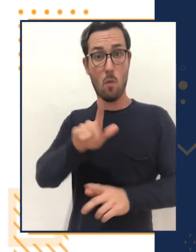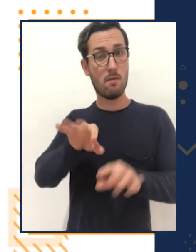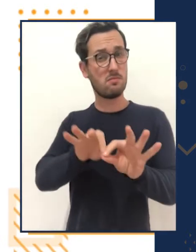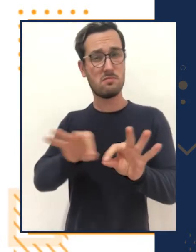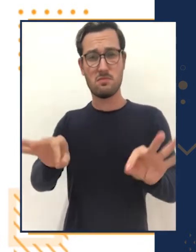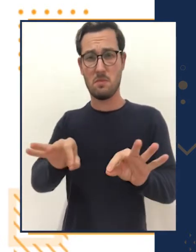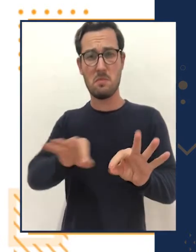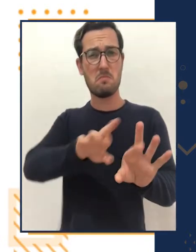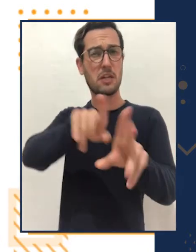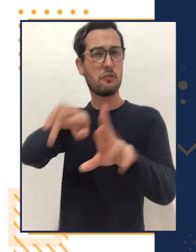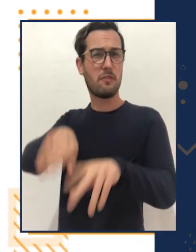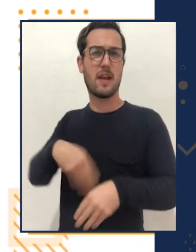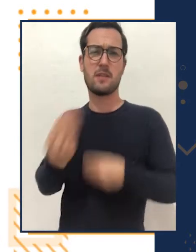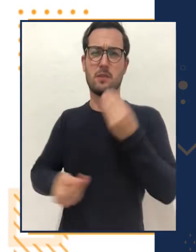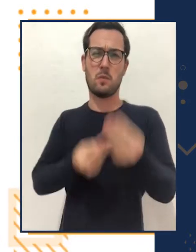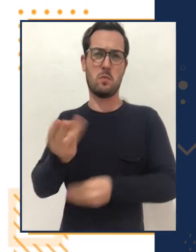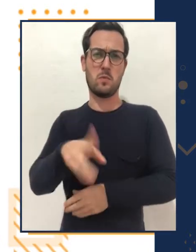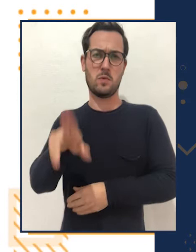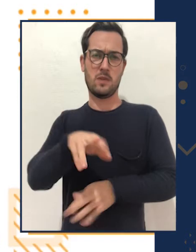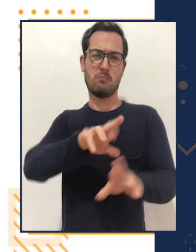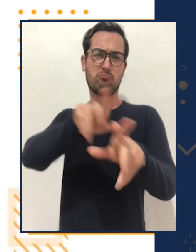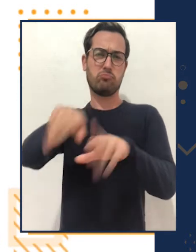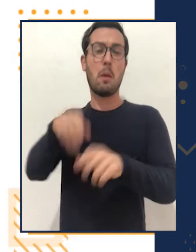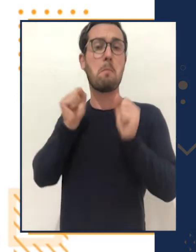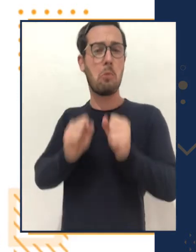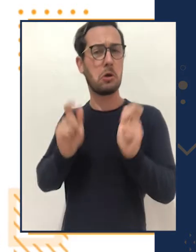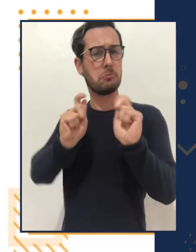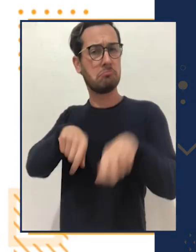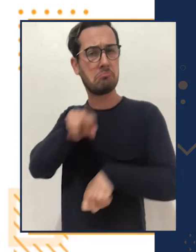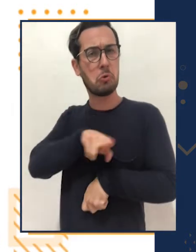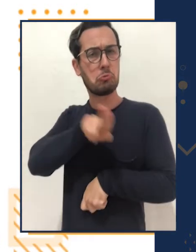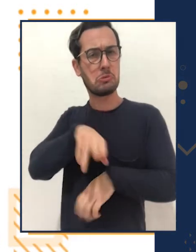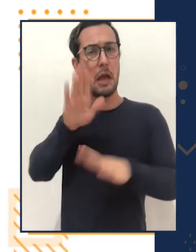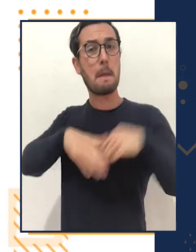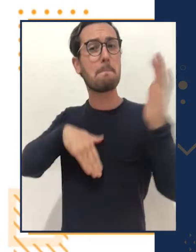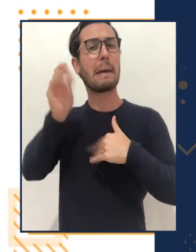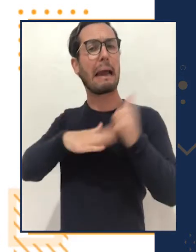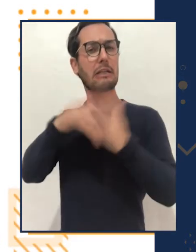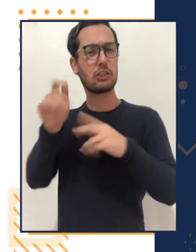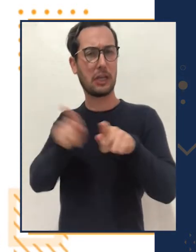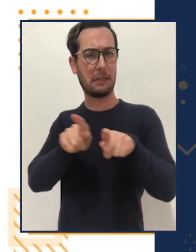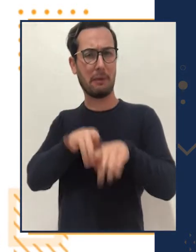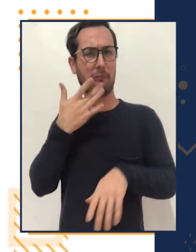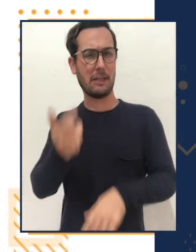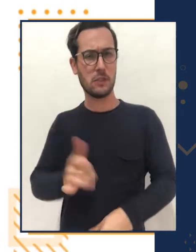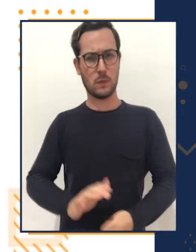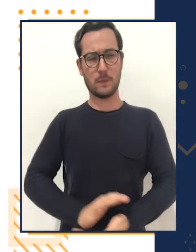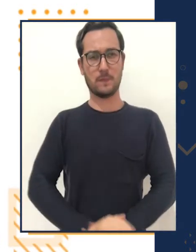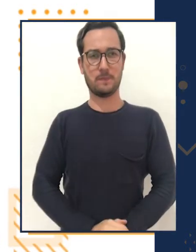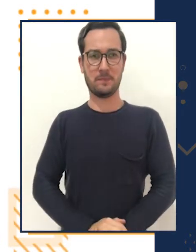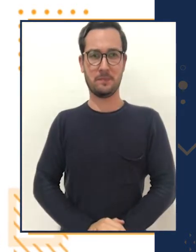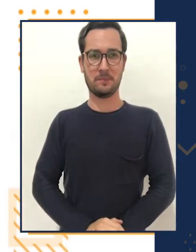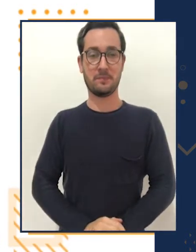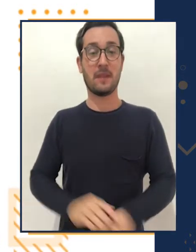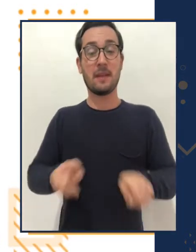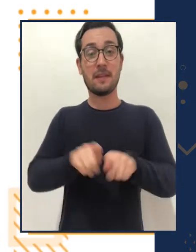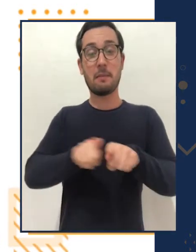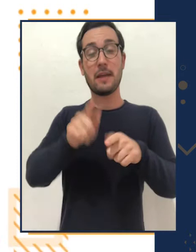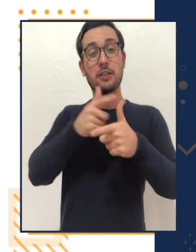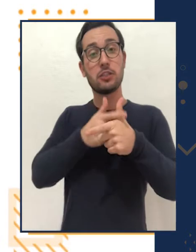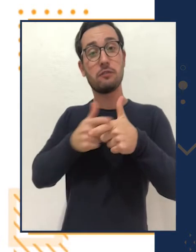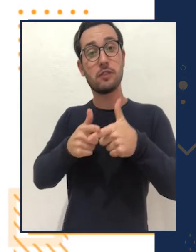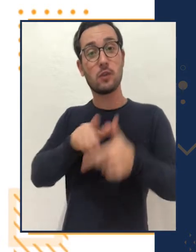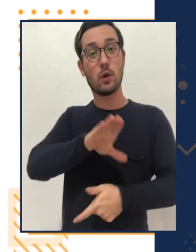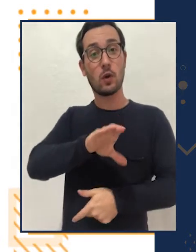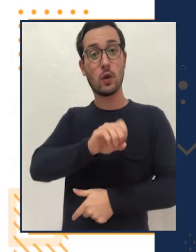qualquer dividido pela resistência equivalente. Então a gente observa, né, que o cálculo da divisão de tensão é bem simples, né, mas